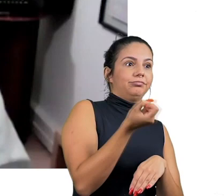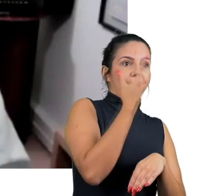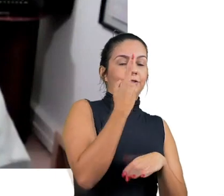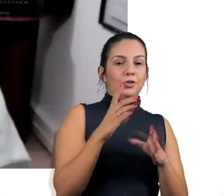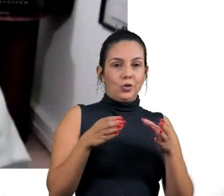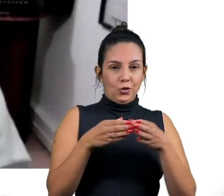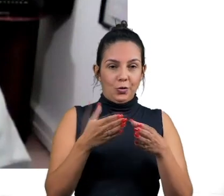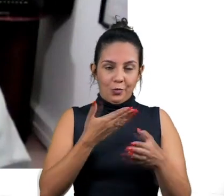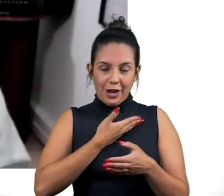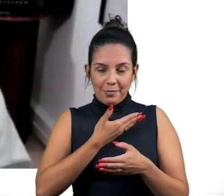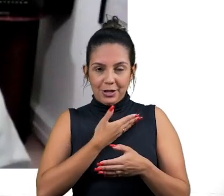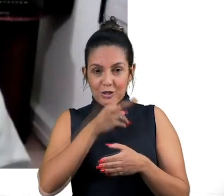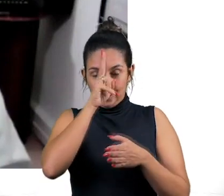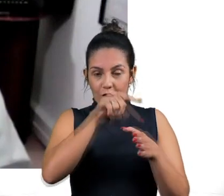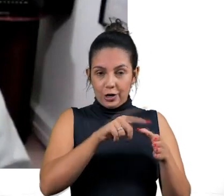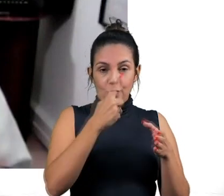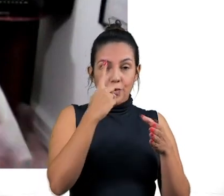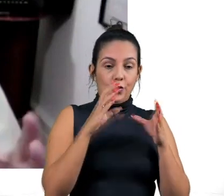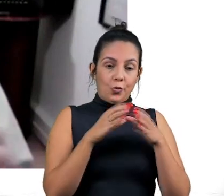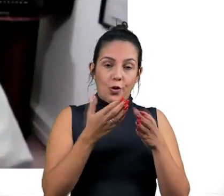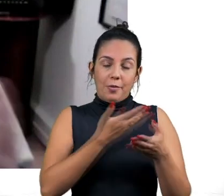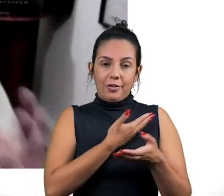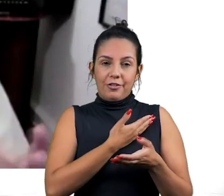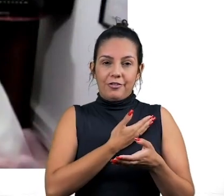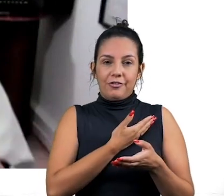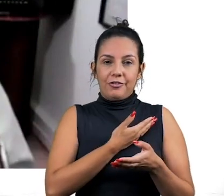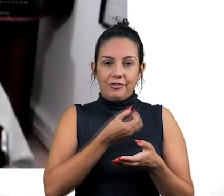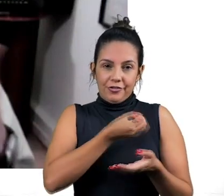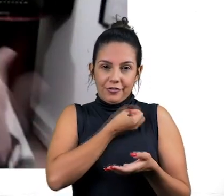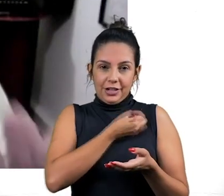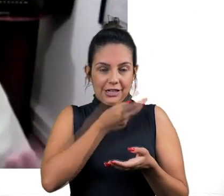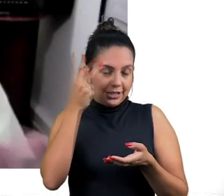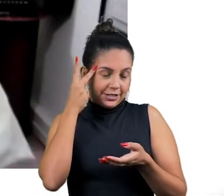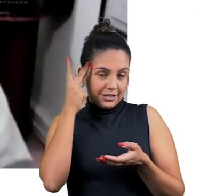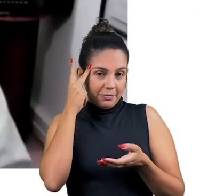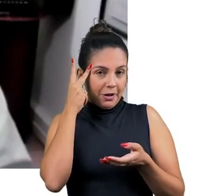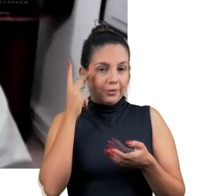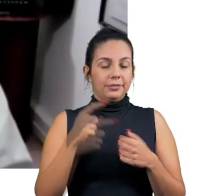grupo de amigos vivendo em São Paulo